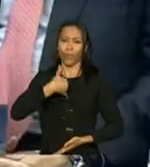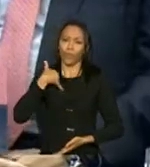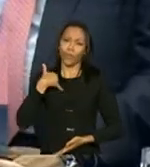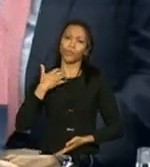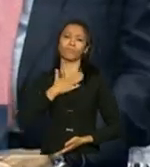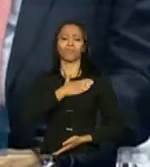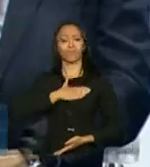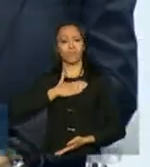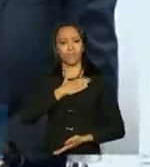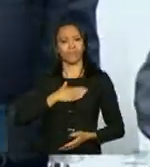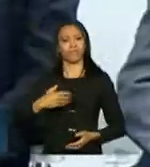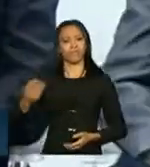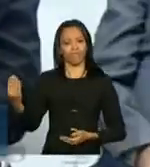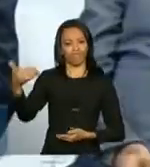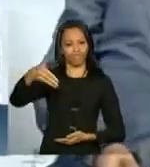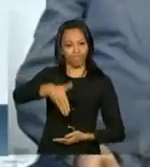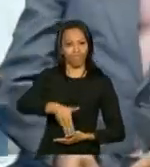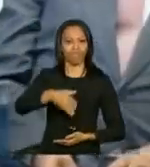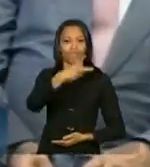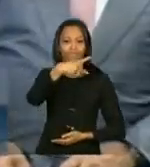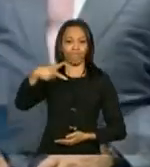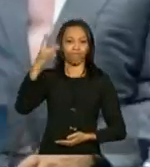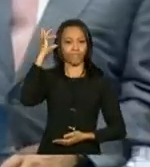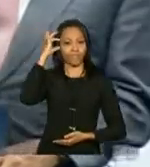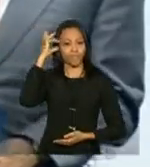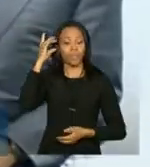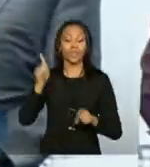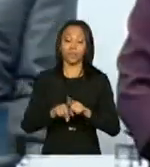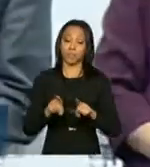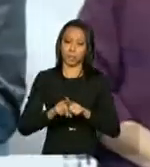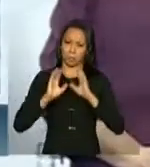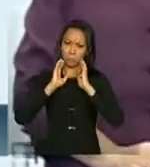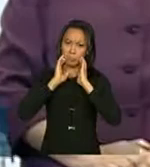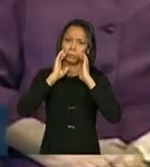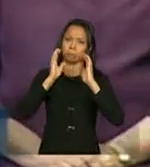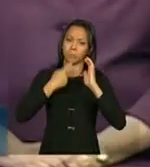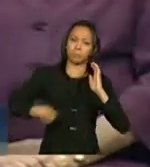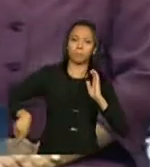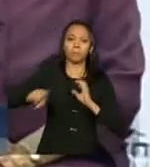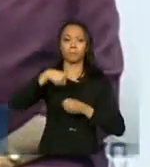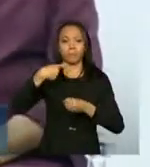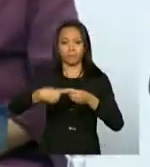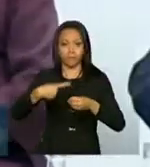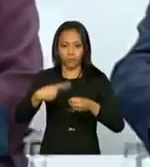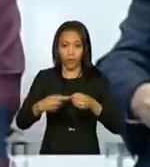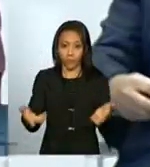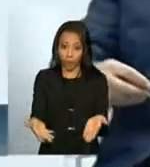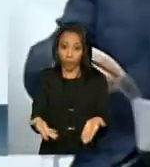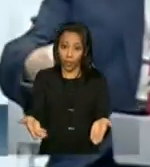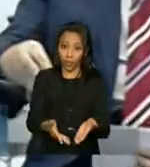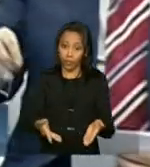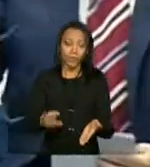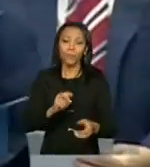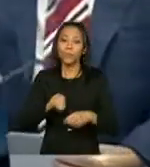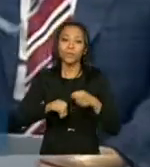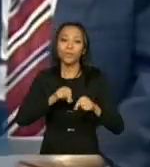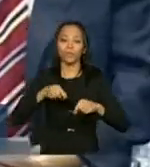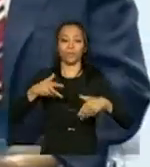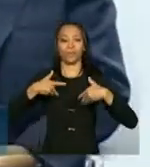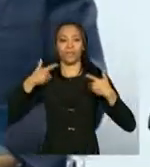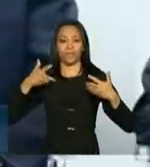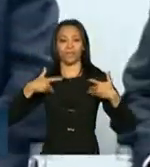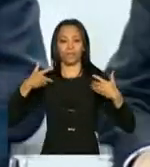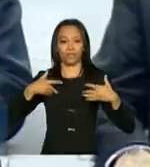tê-la conosco. É uma honra enorme ao nosso município, que hoje tem um motivo de alegria e